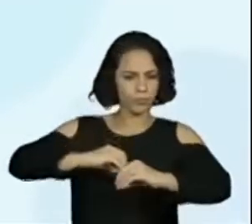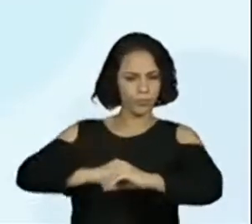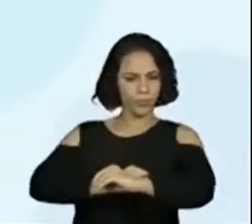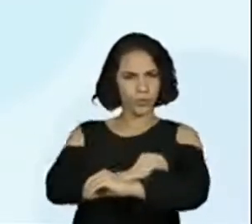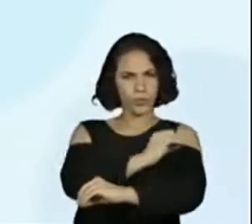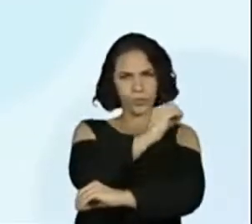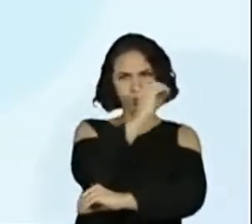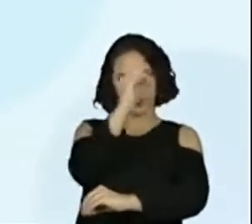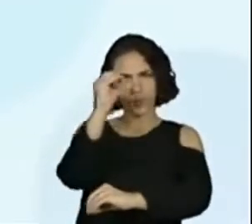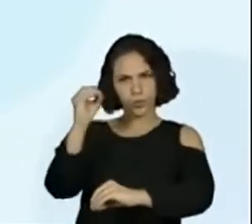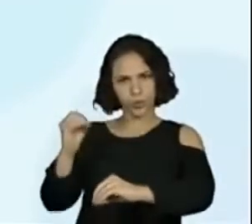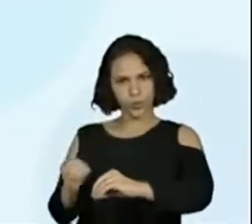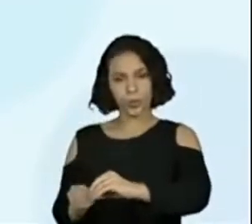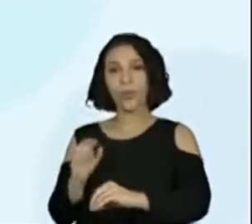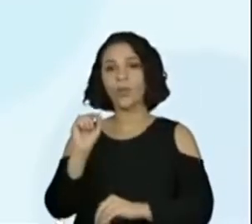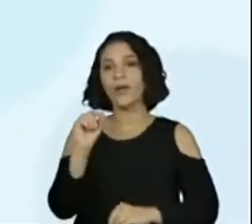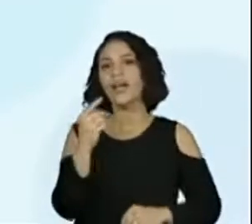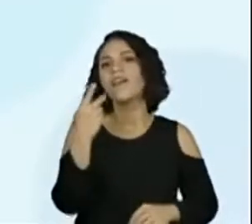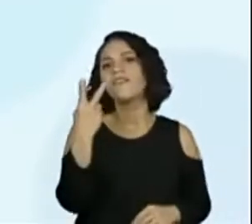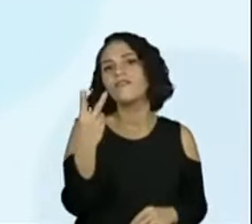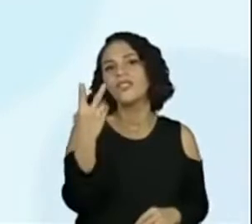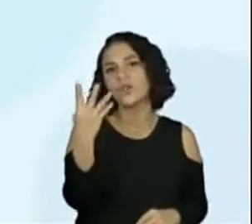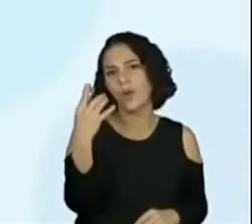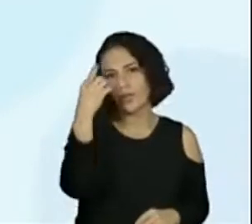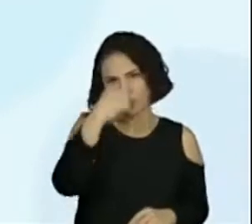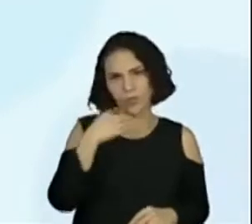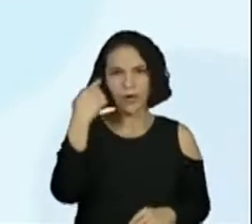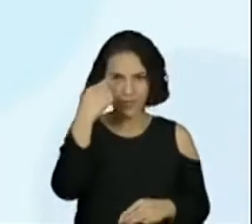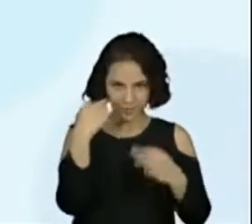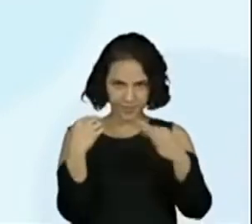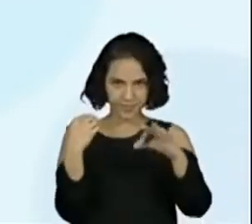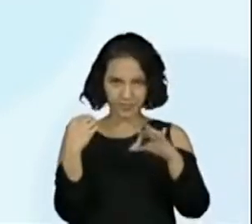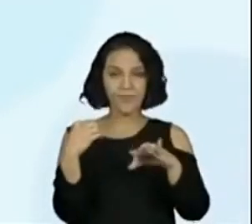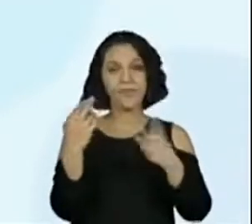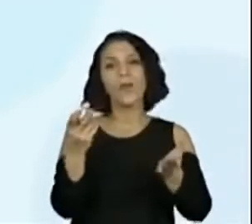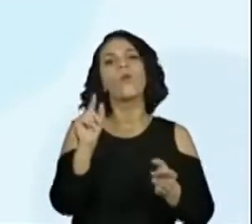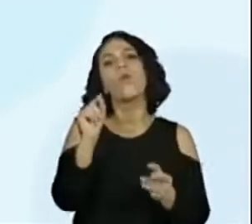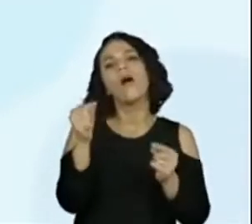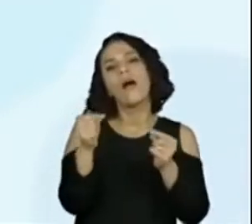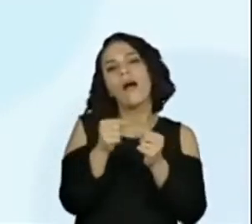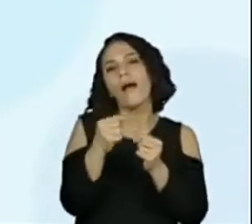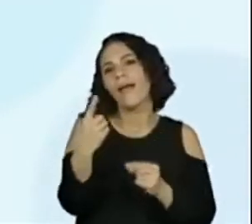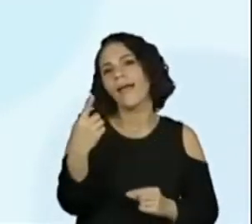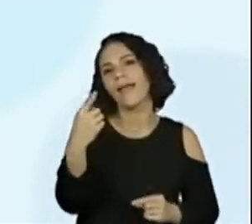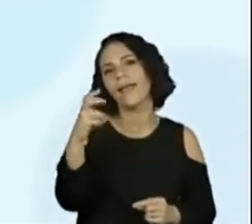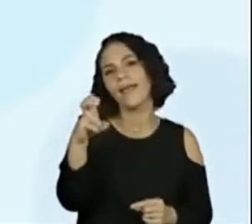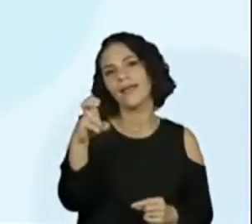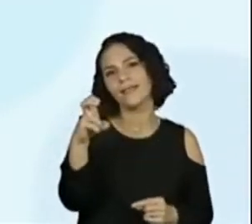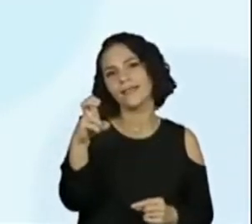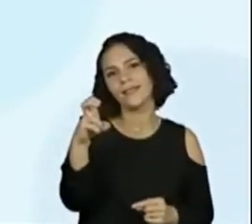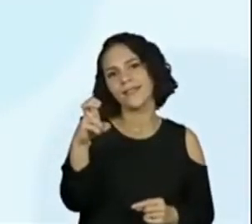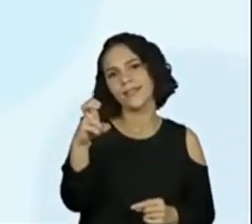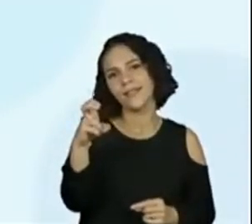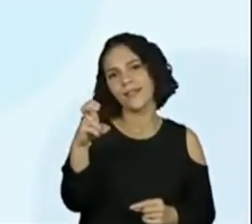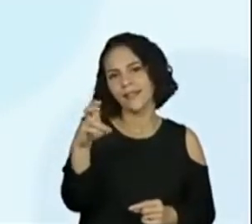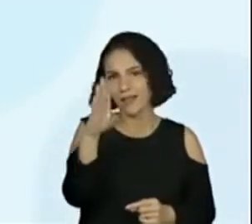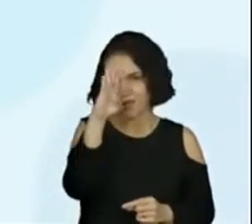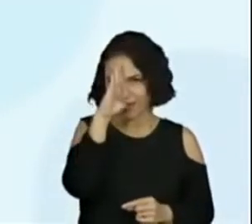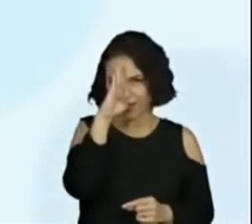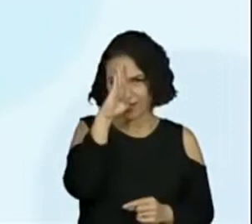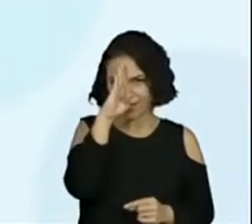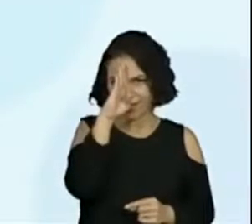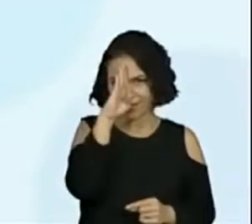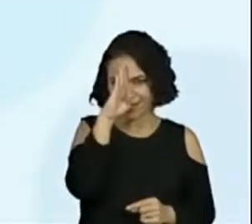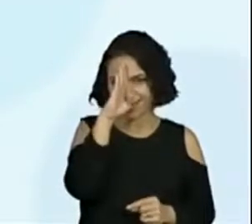dizemos às 15 horas, porque à tarde, né, 15 horas. Mas o relógio de